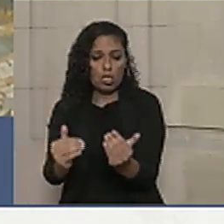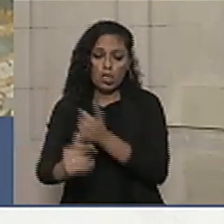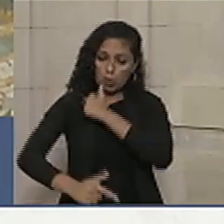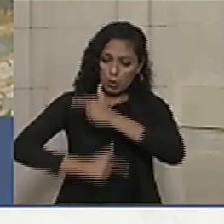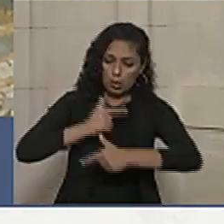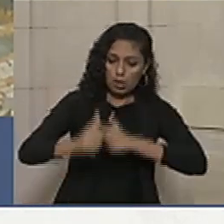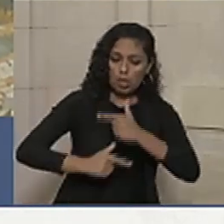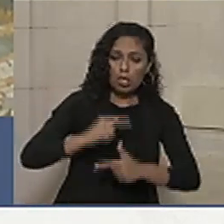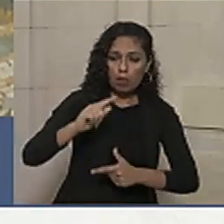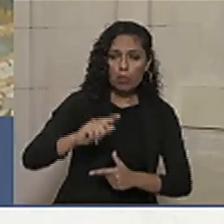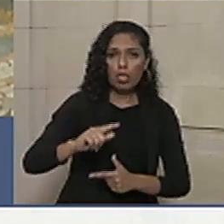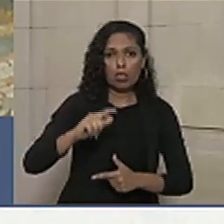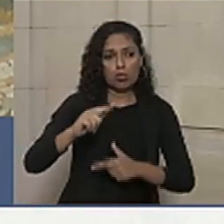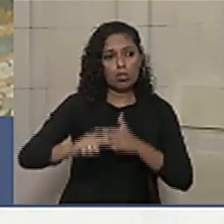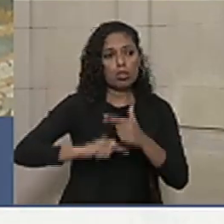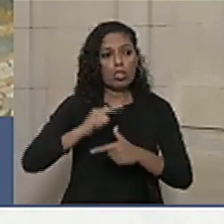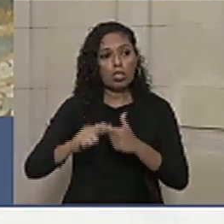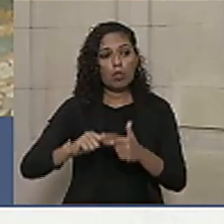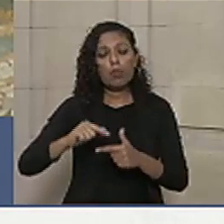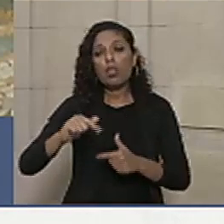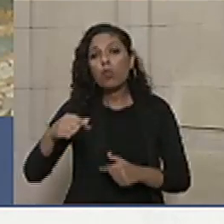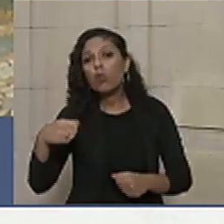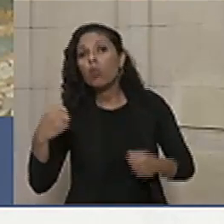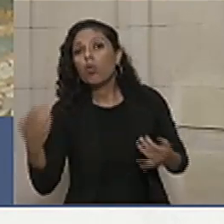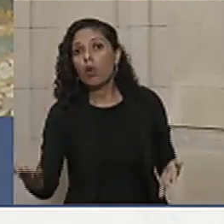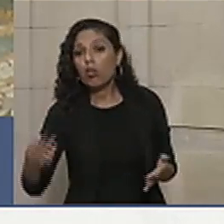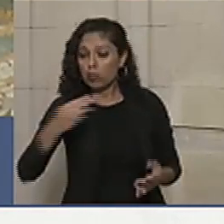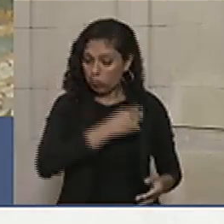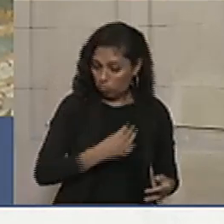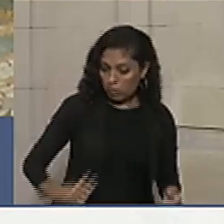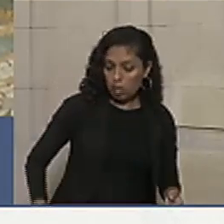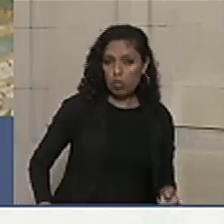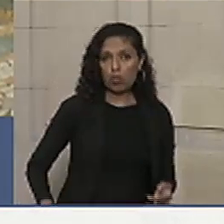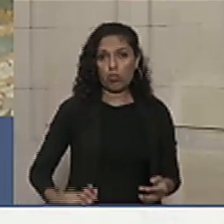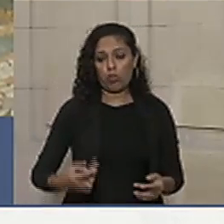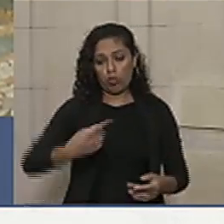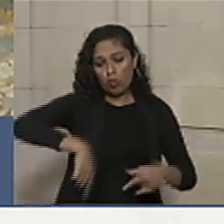E Estado, por problemas mais que